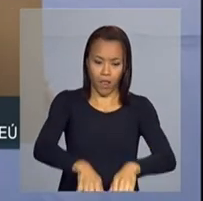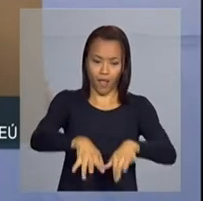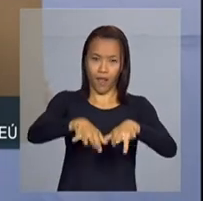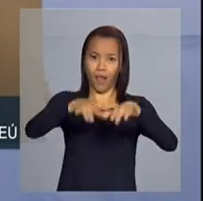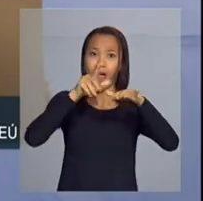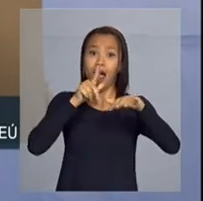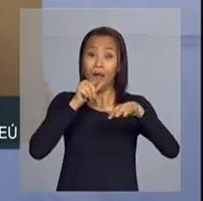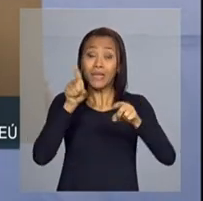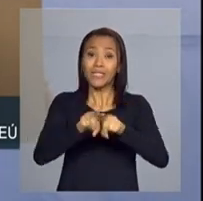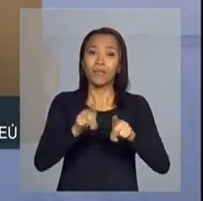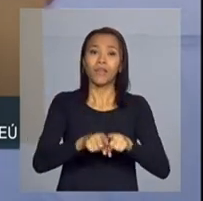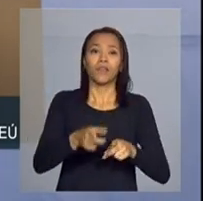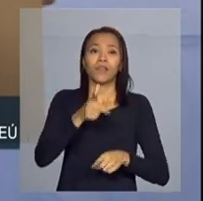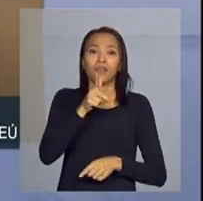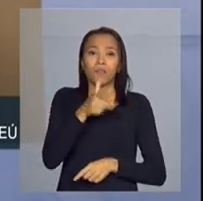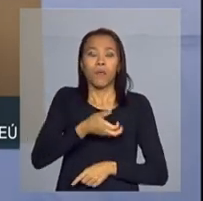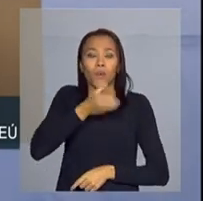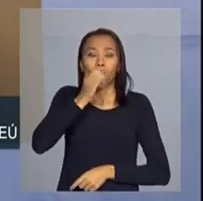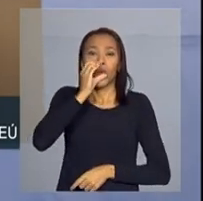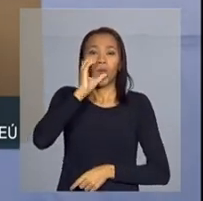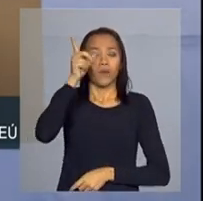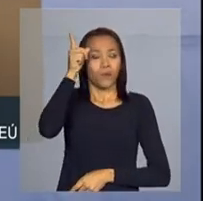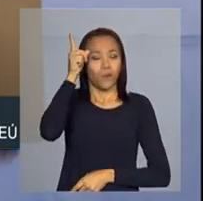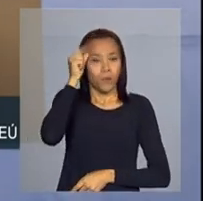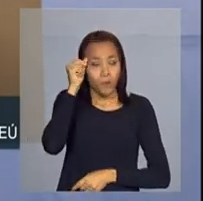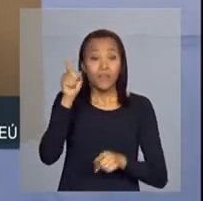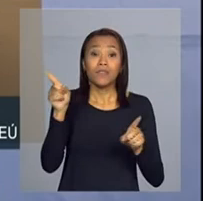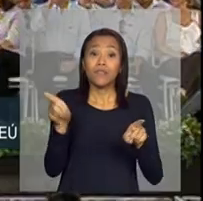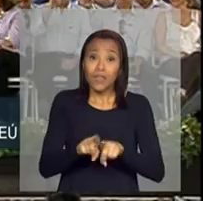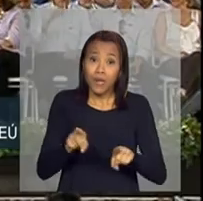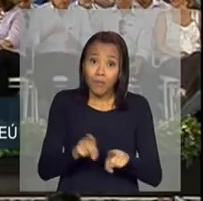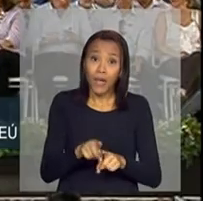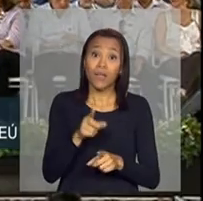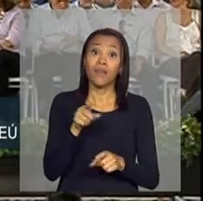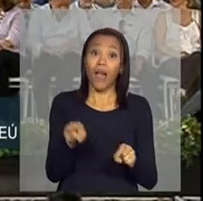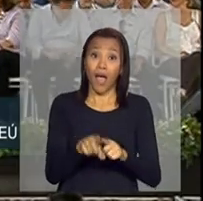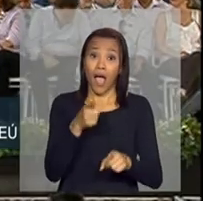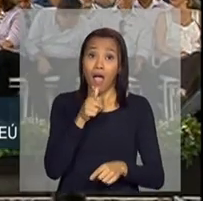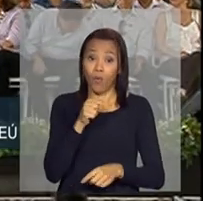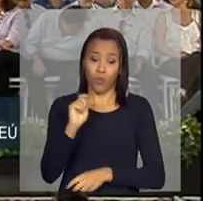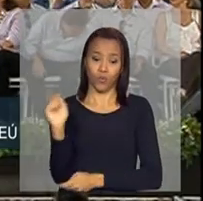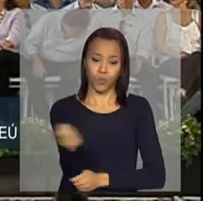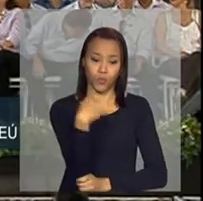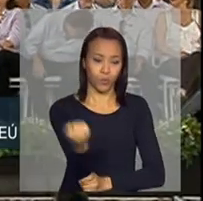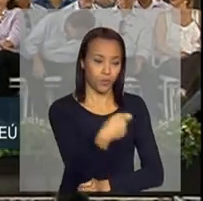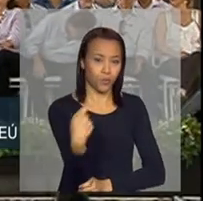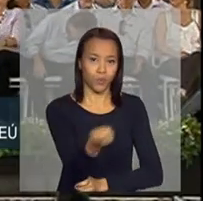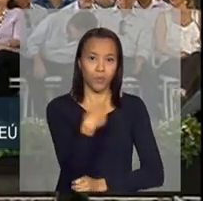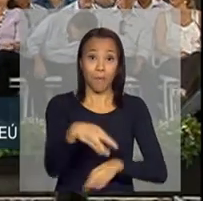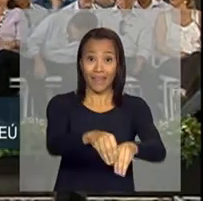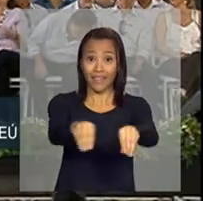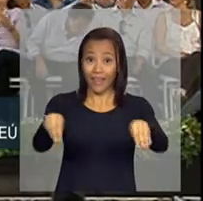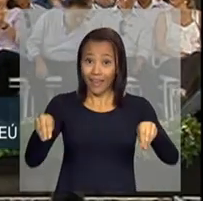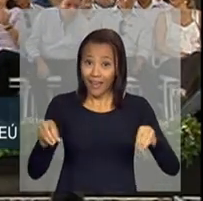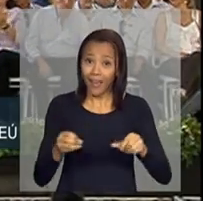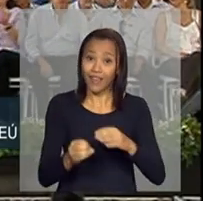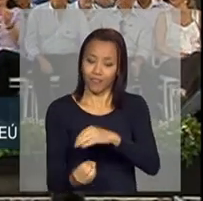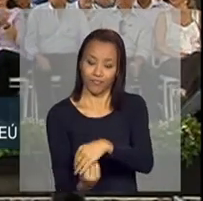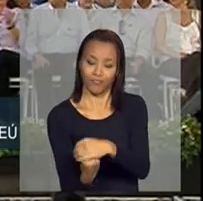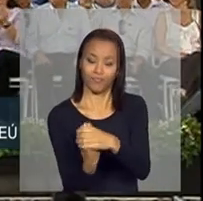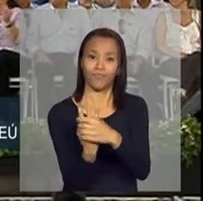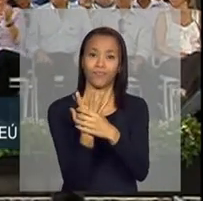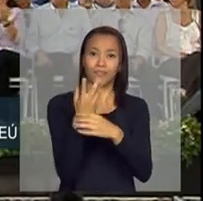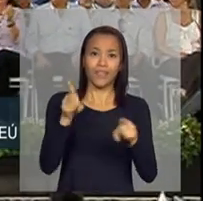a sede, a gente poder molhar a terra, presidenta, irrigar, gerar emprego, gerar renda e transformar